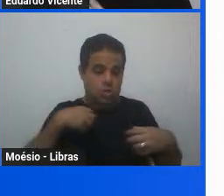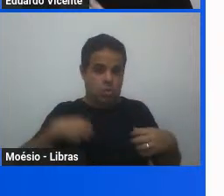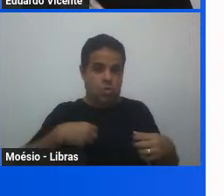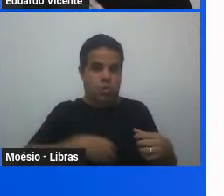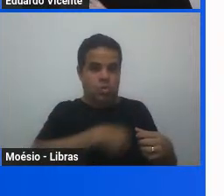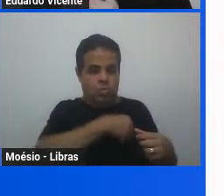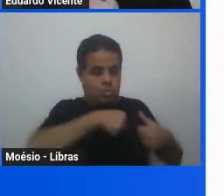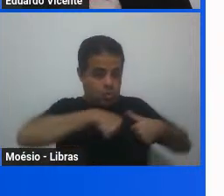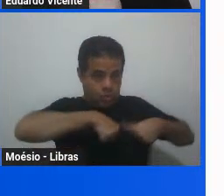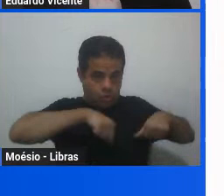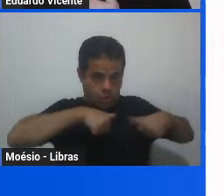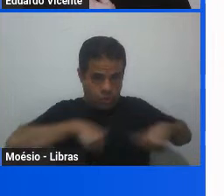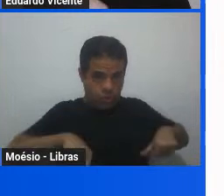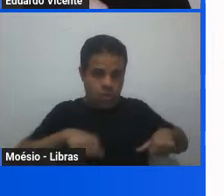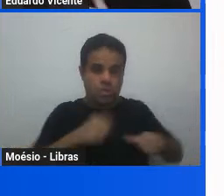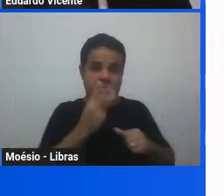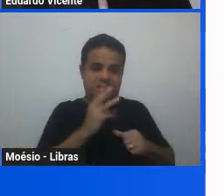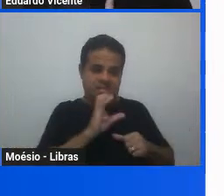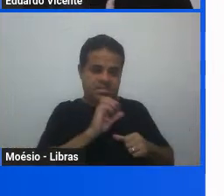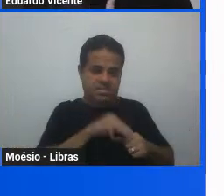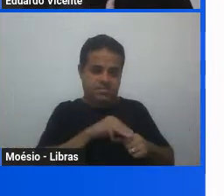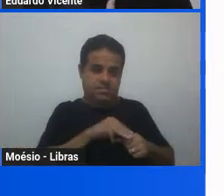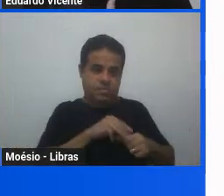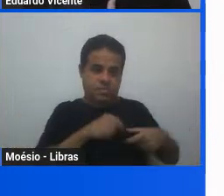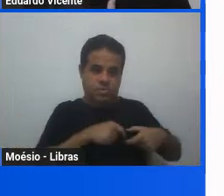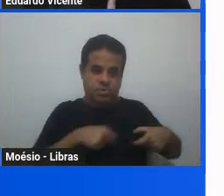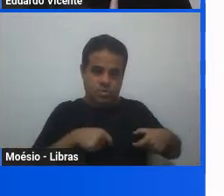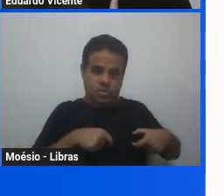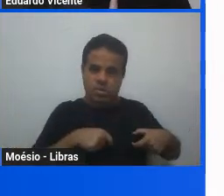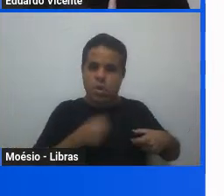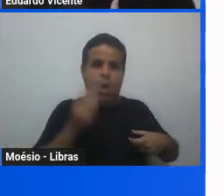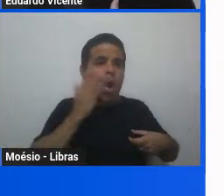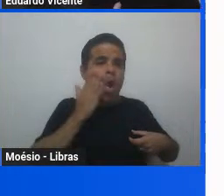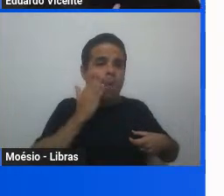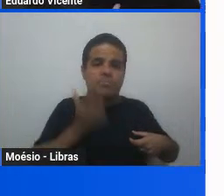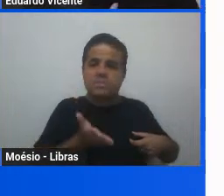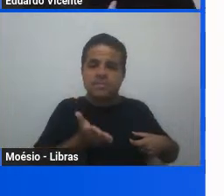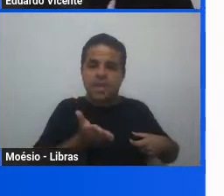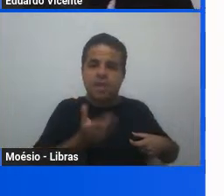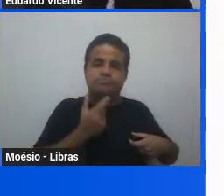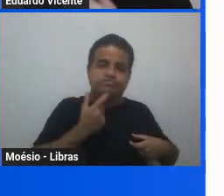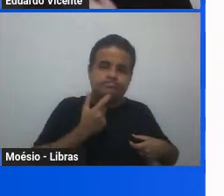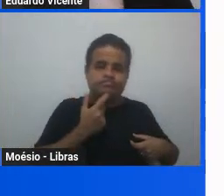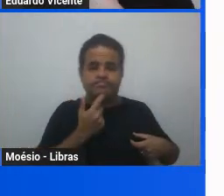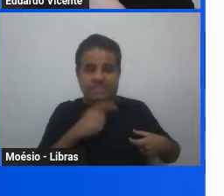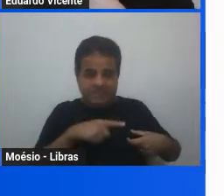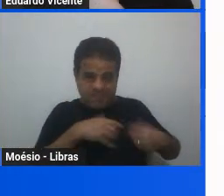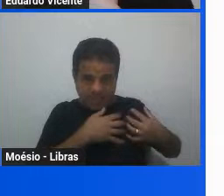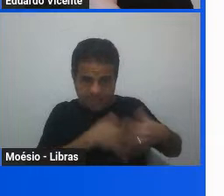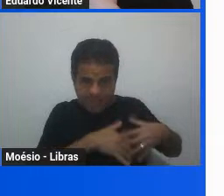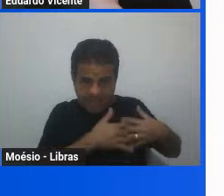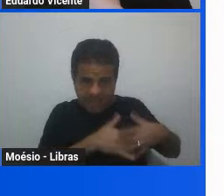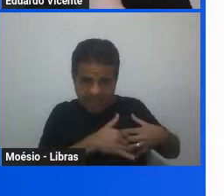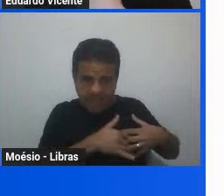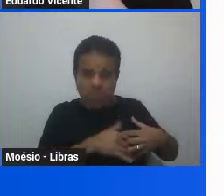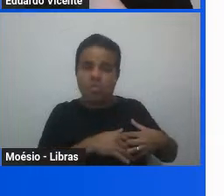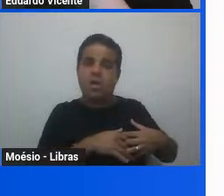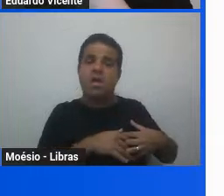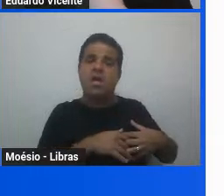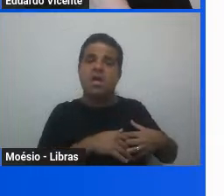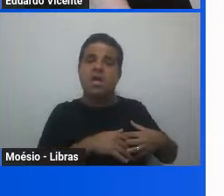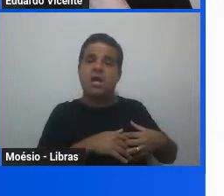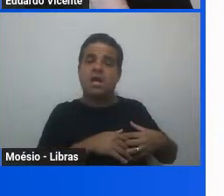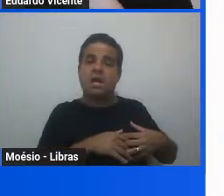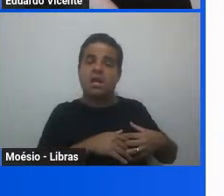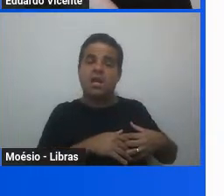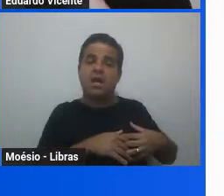adesivo, 3 centímetros distante. Mas como eu vou saber que ele tem um aparelho? Geralmente, esse aparelho é saltado pela